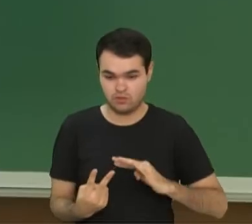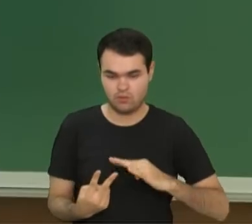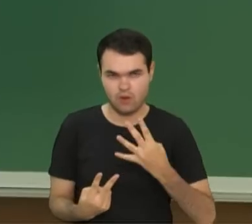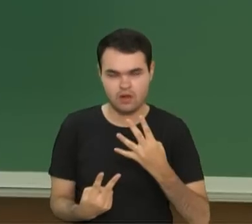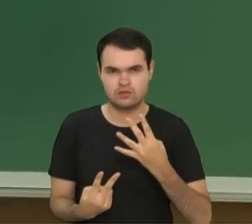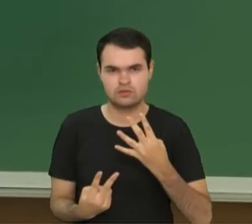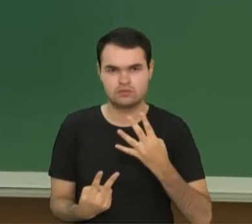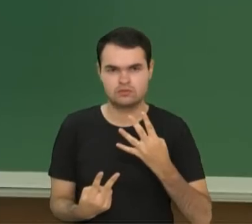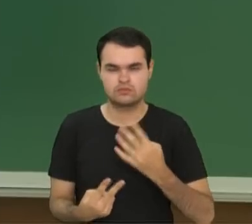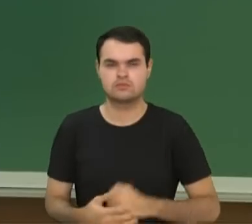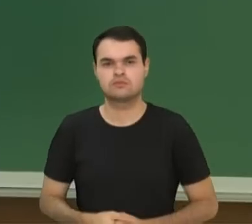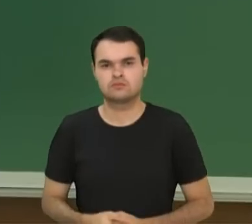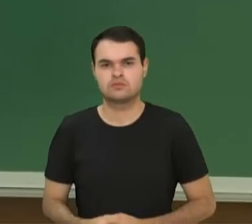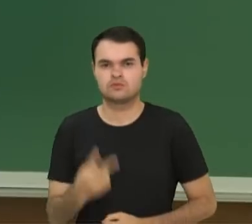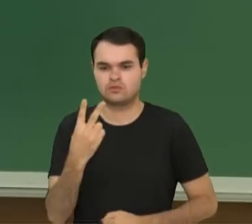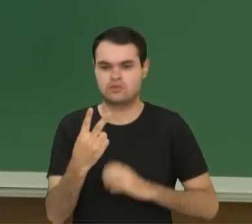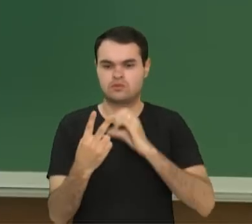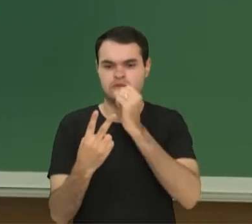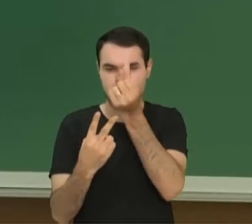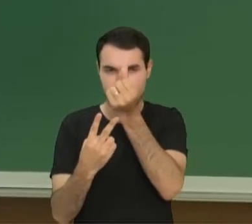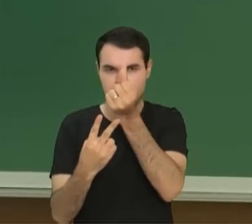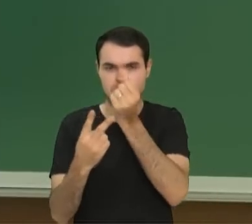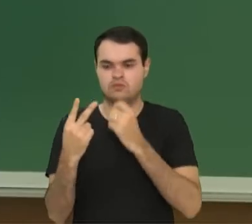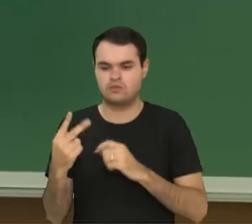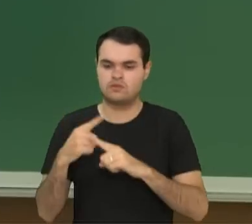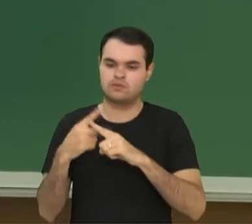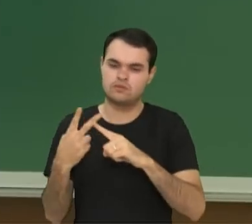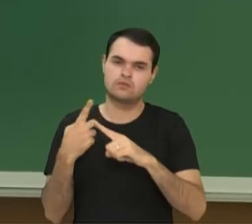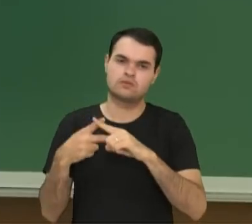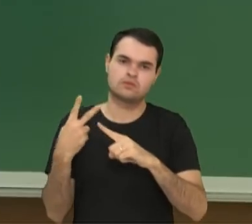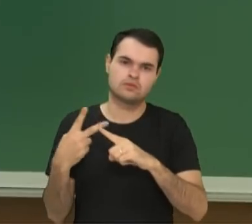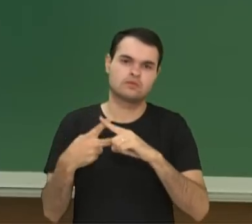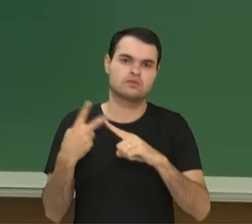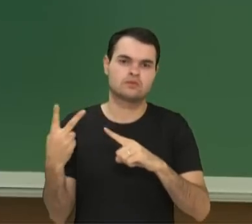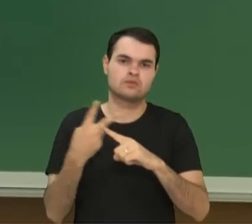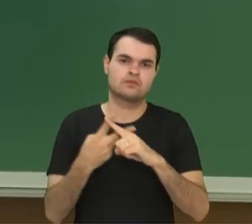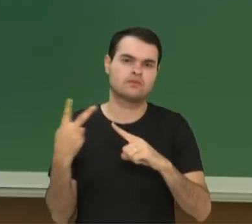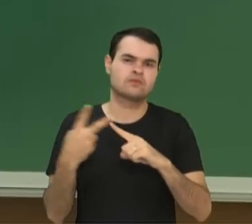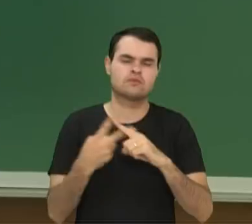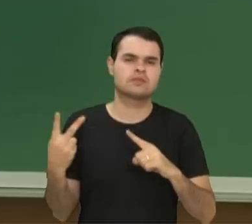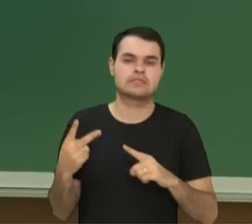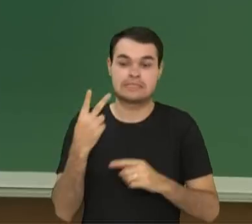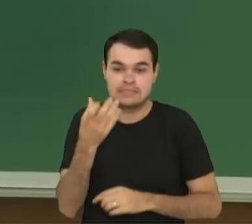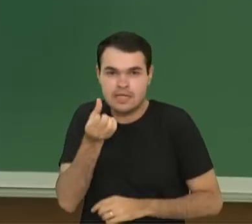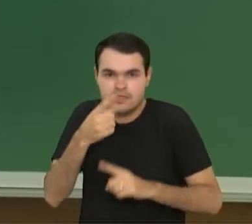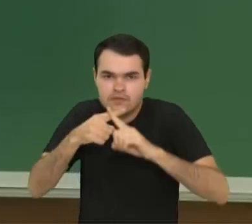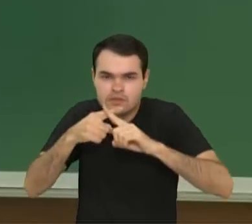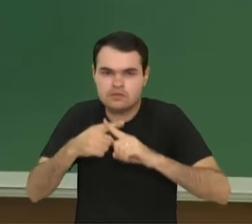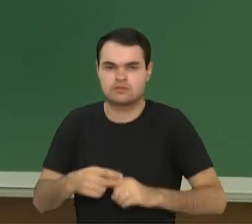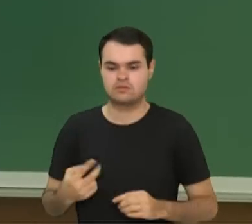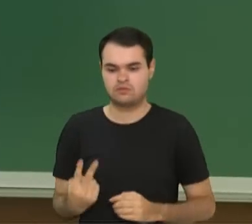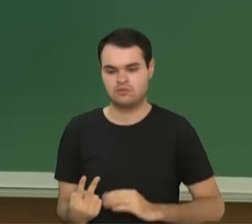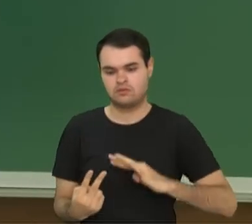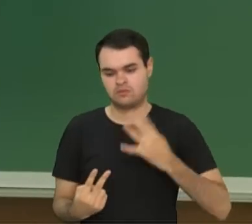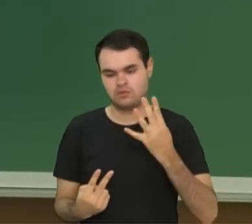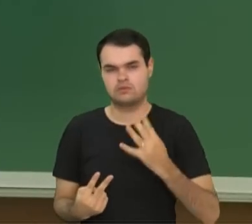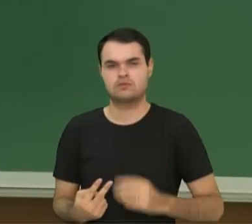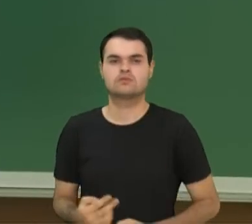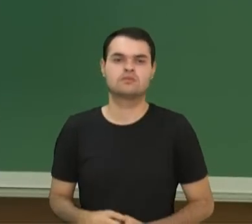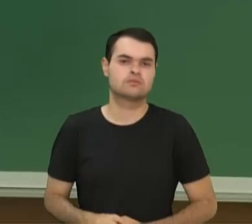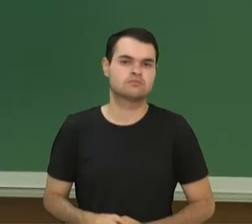quarta, 2 elevado à sexta vai ser 2 vezes 2 vezes 2 vezes 2 vezes 2 vezes 2. E 2 elevado à